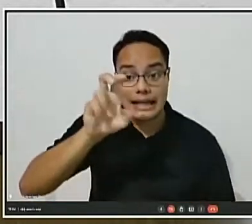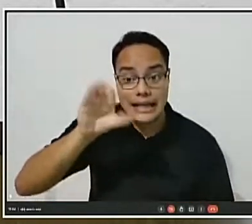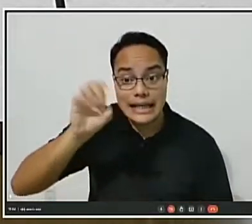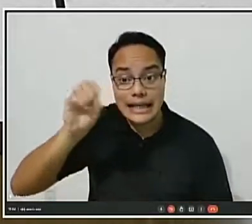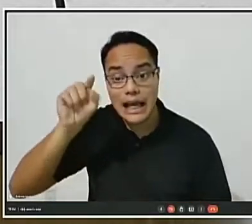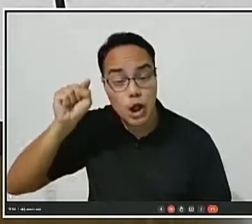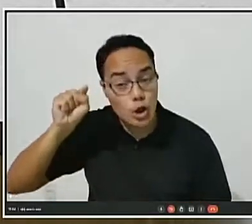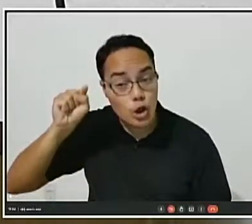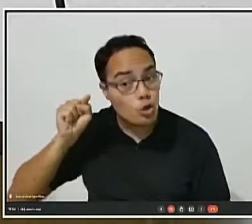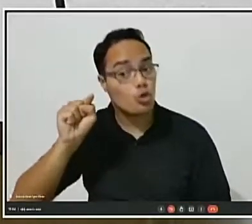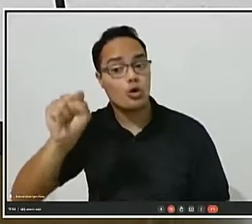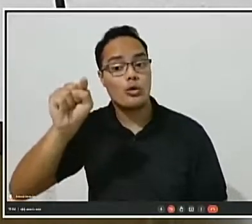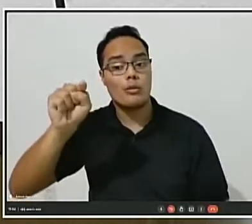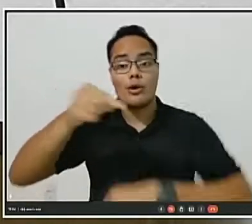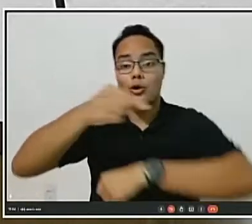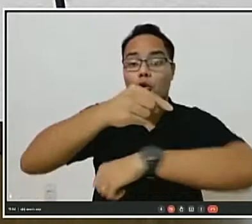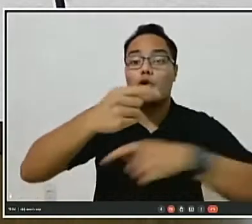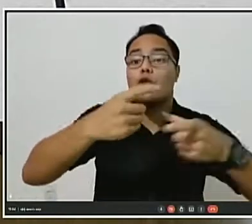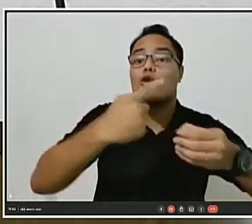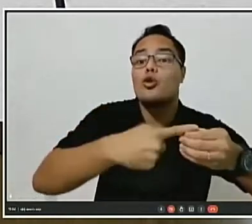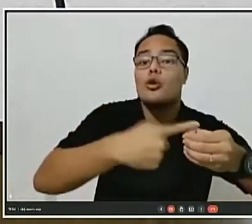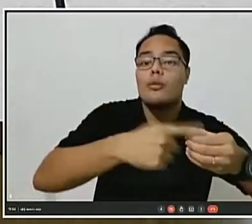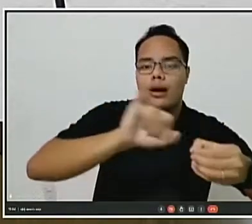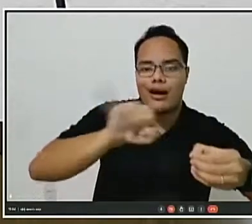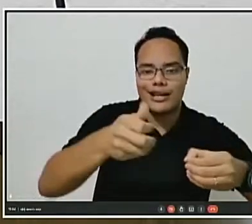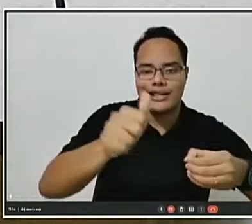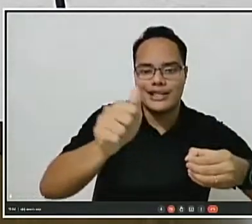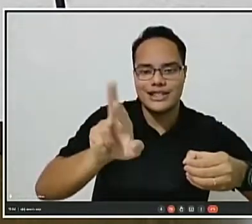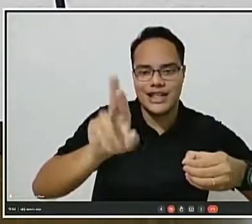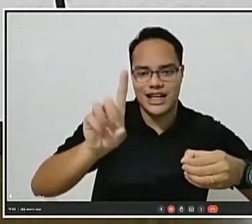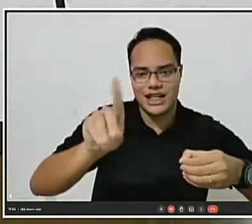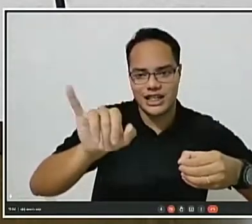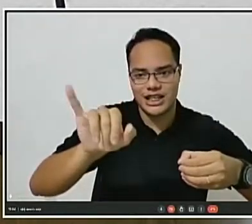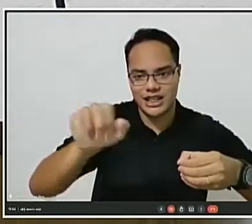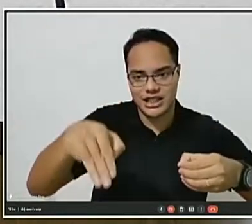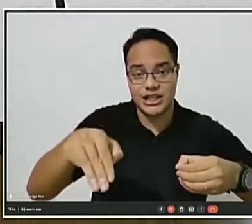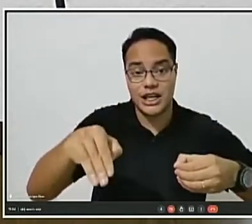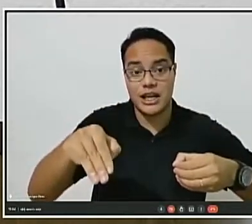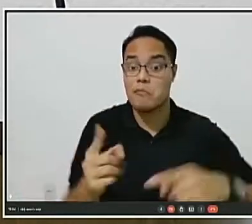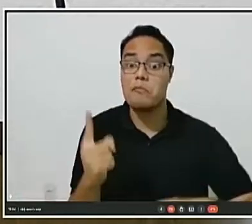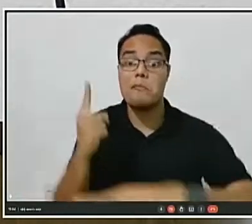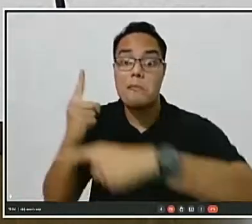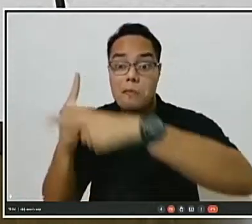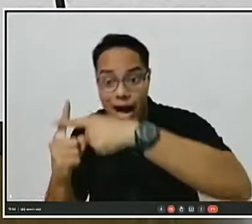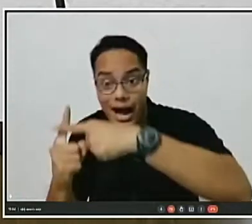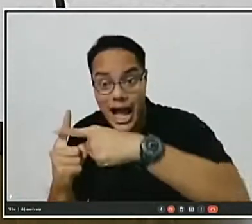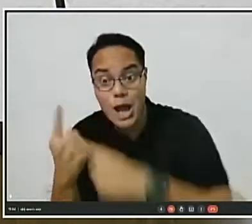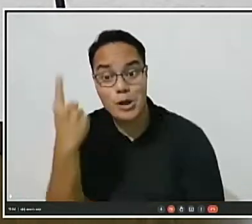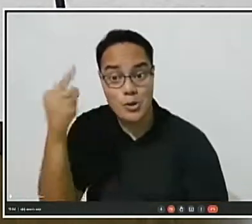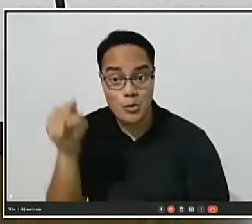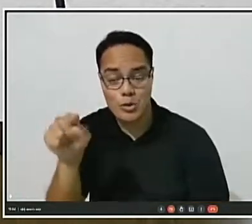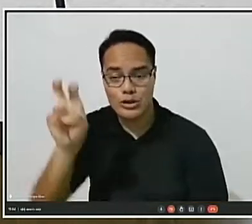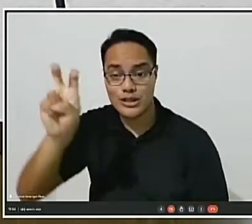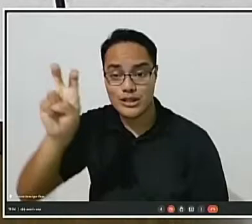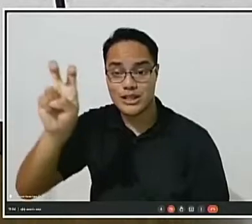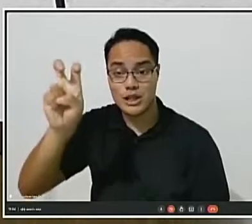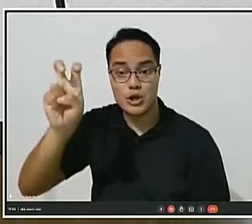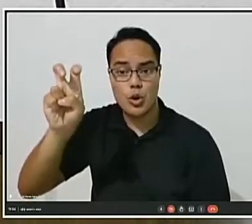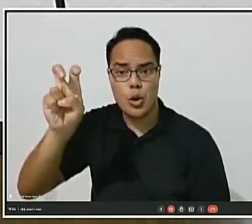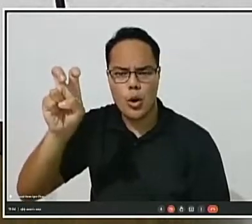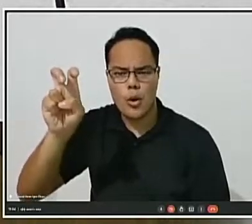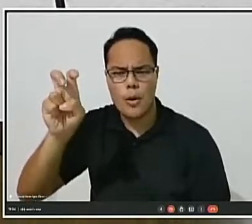já vai para licitação. Mais 1,5 milhão de pavimentação de